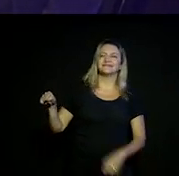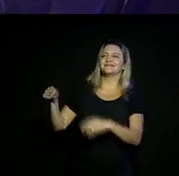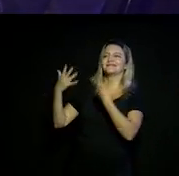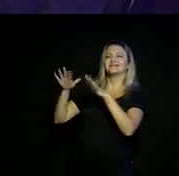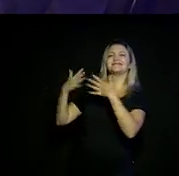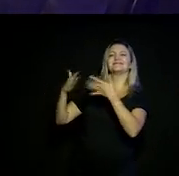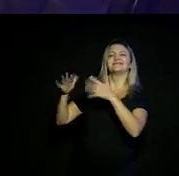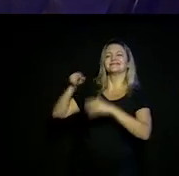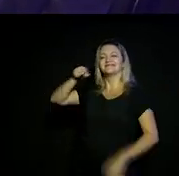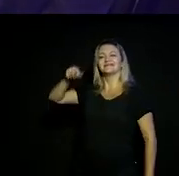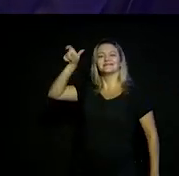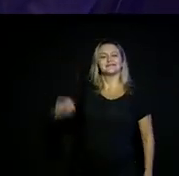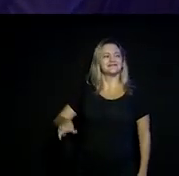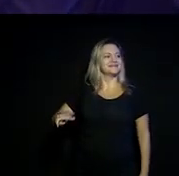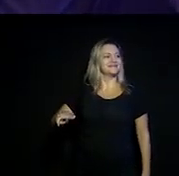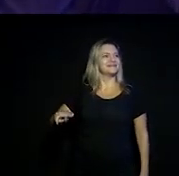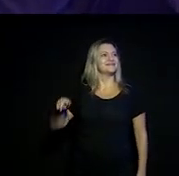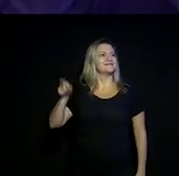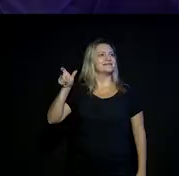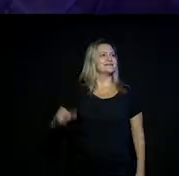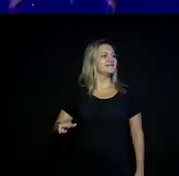Salva de palmas, pessoal!